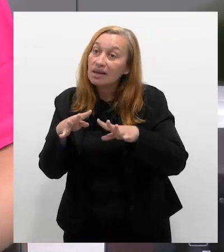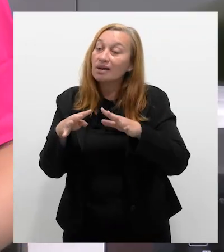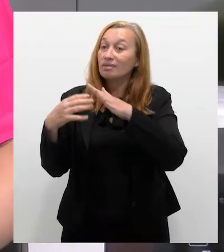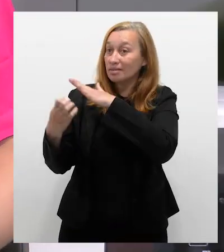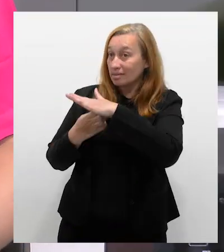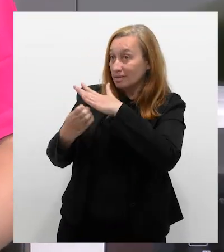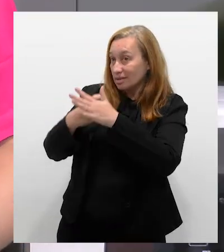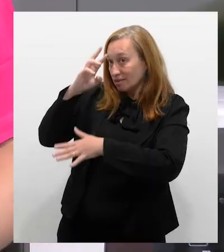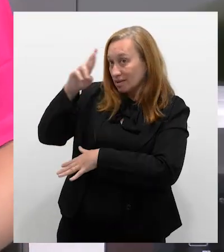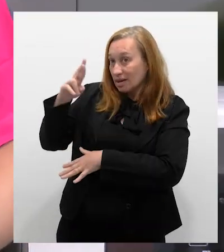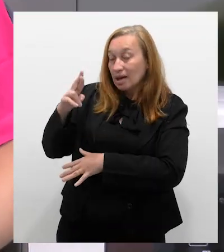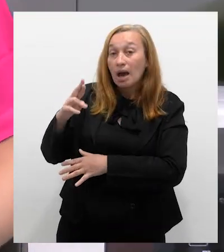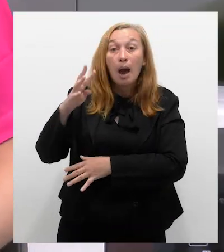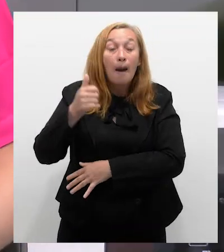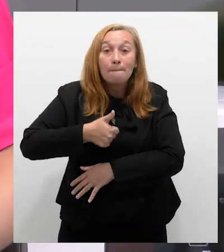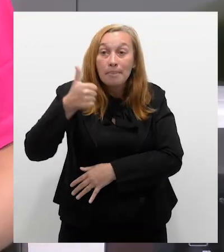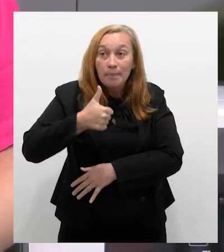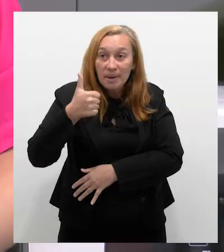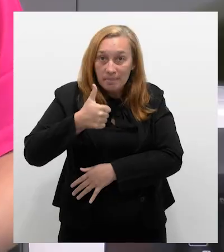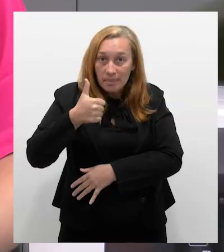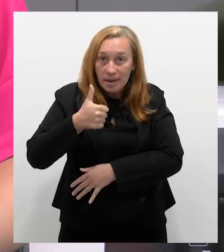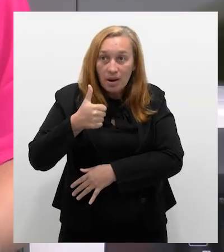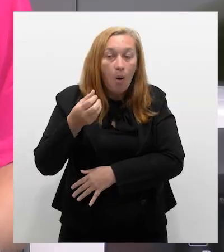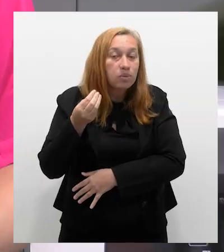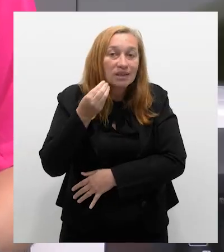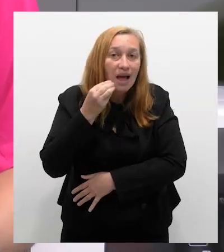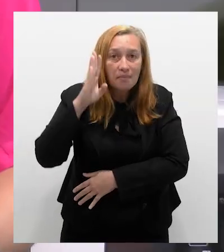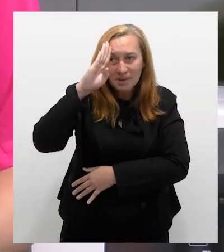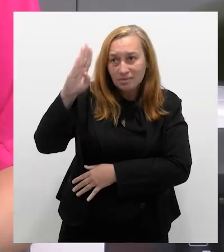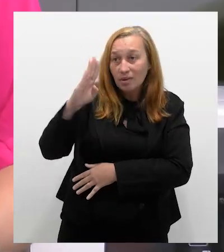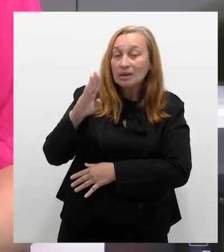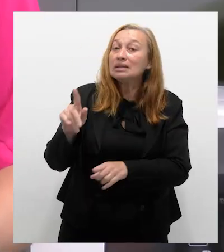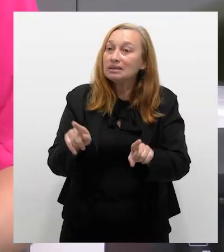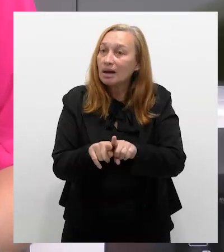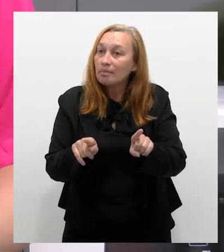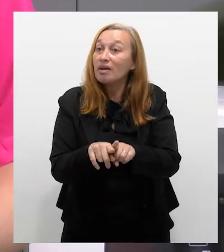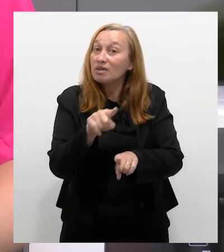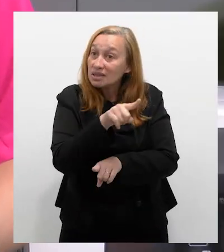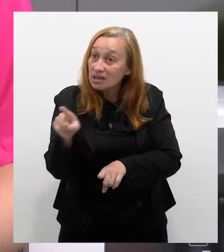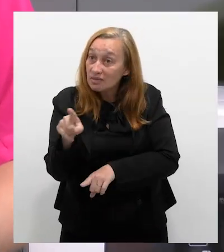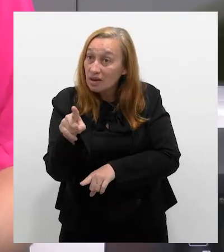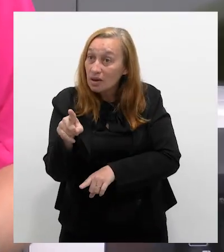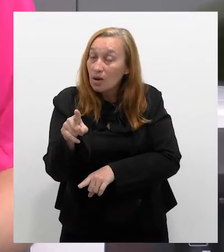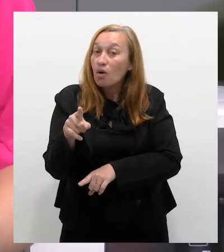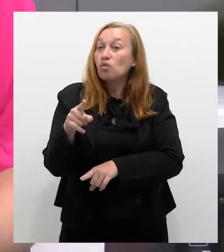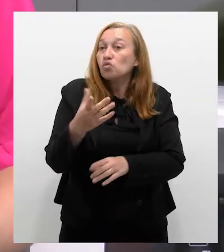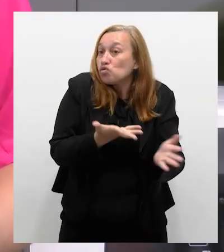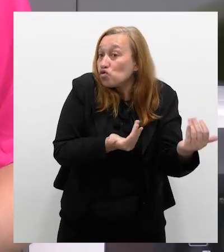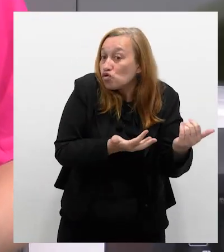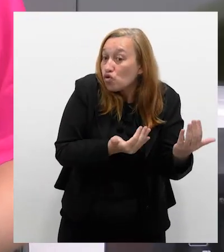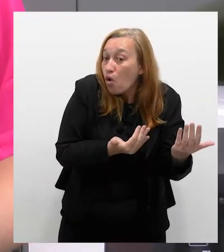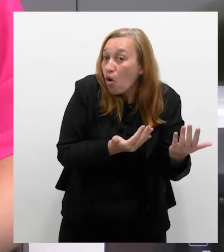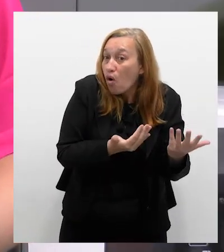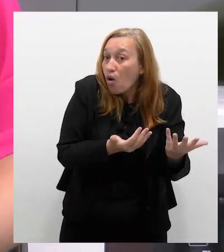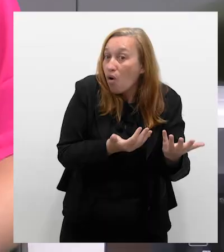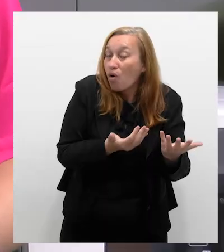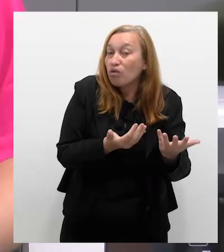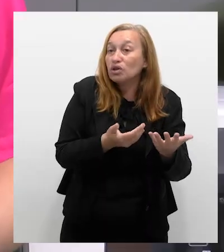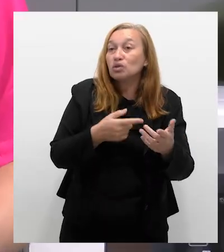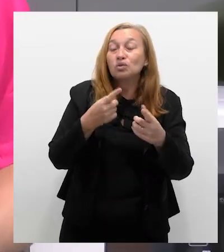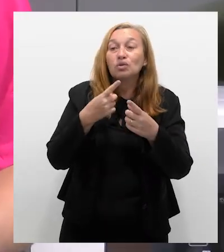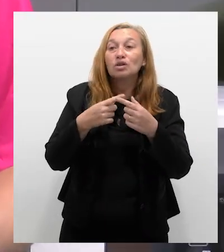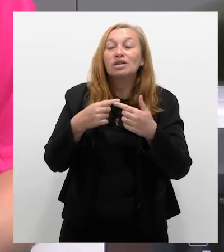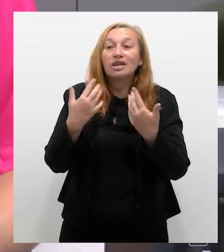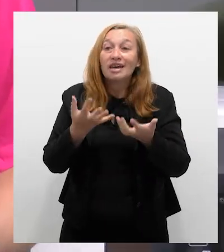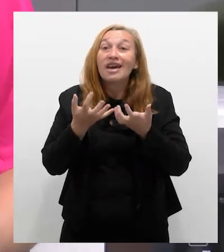favor, primeira Com certeza. oportunidade é fundamental. E além de tudo isso, vocês ainda pegam um jovem com vontade, quentinho,